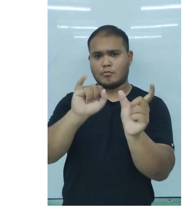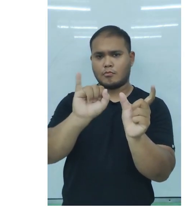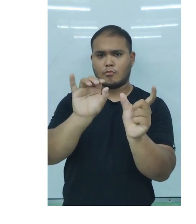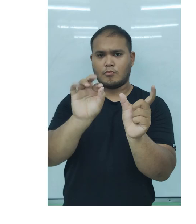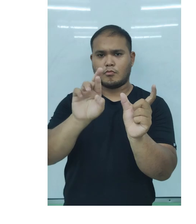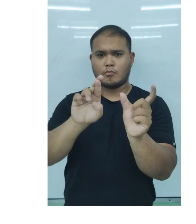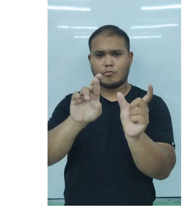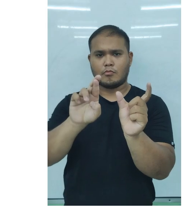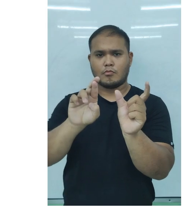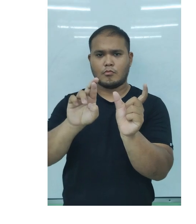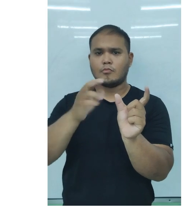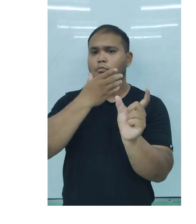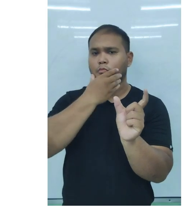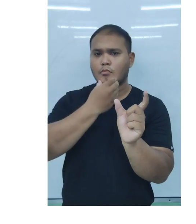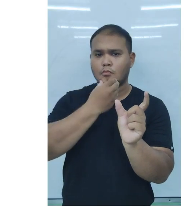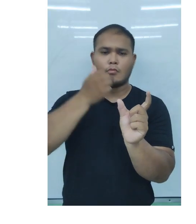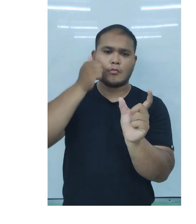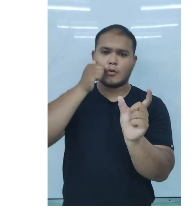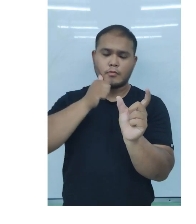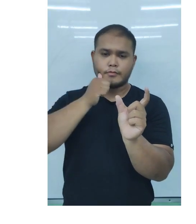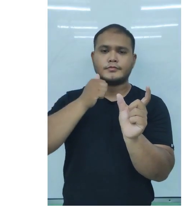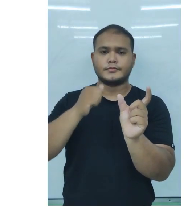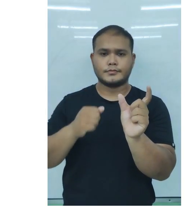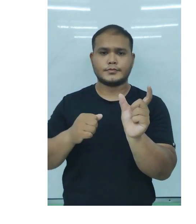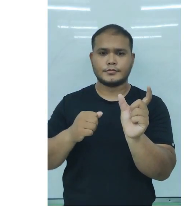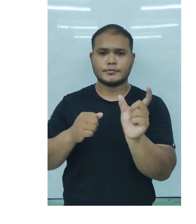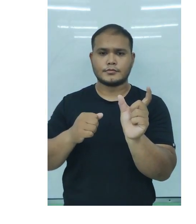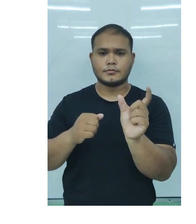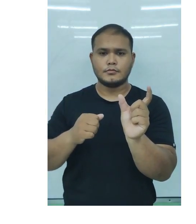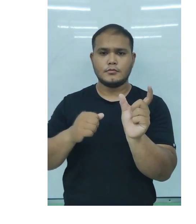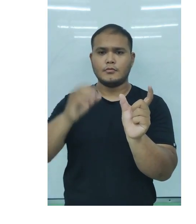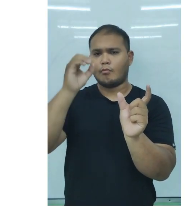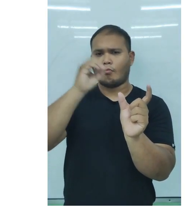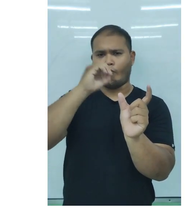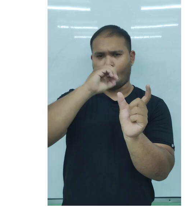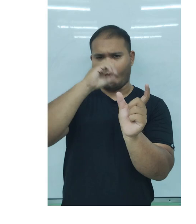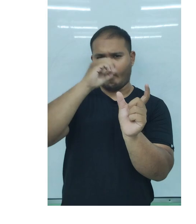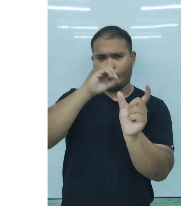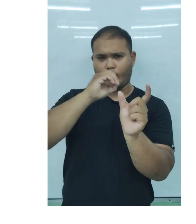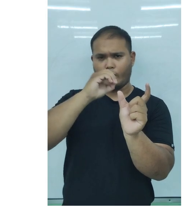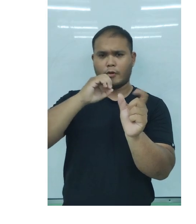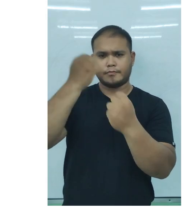do feminino. E quando se trata do neutro, nós vamos substituir por ius.